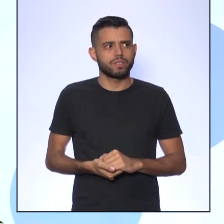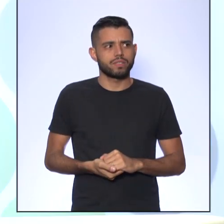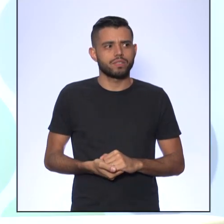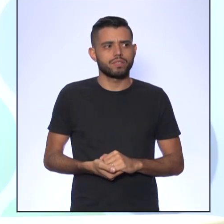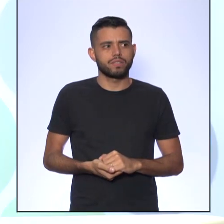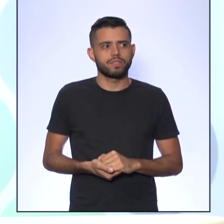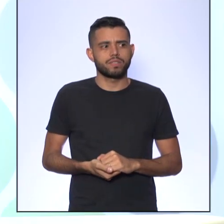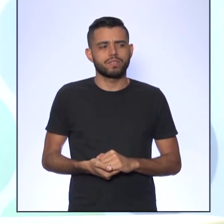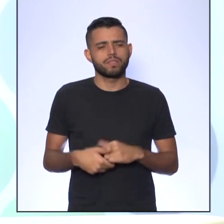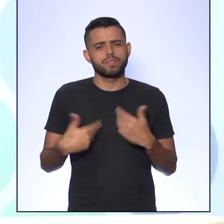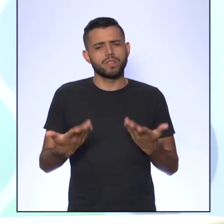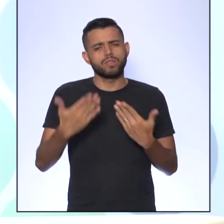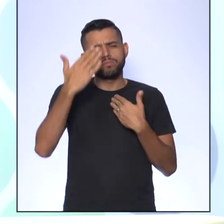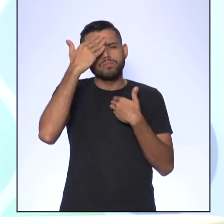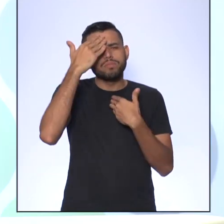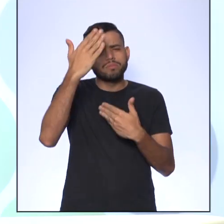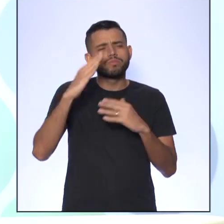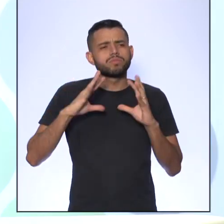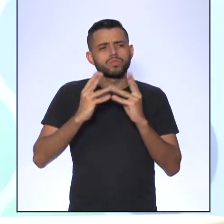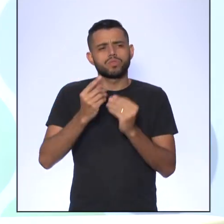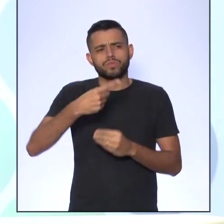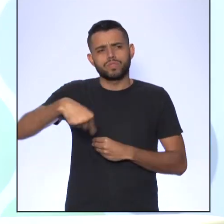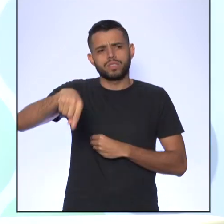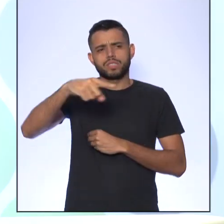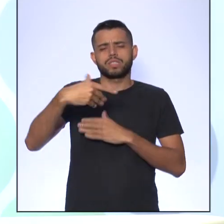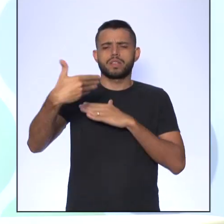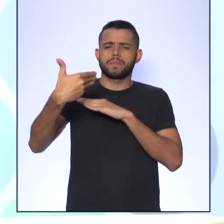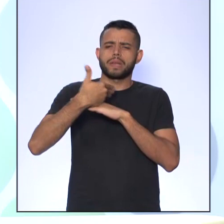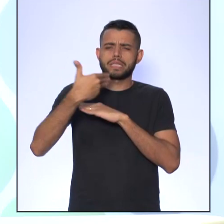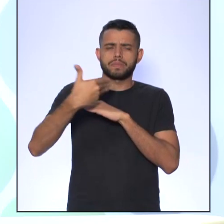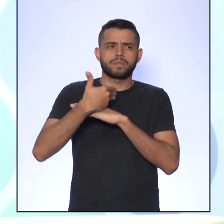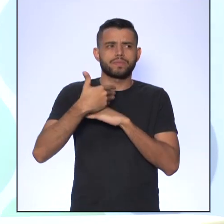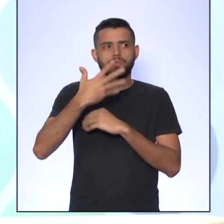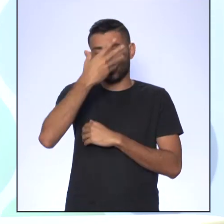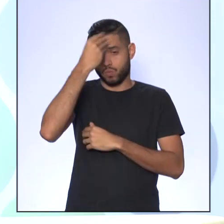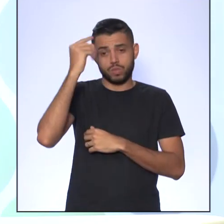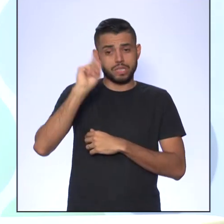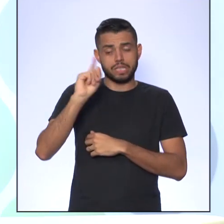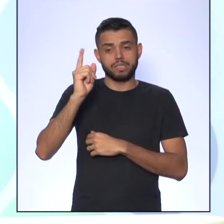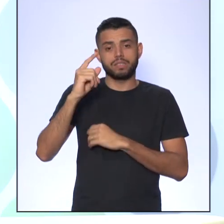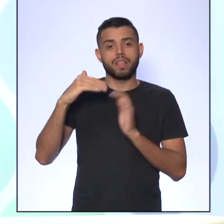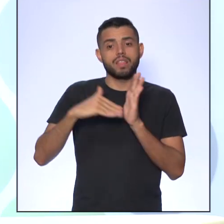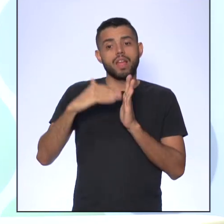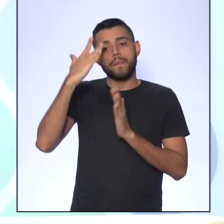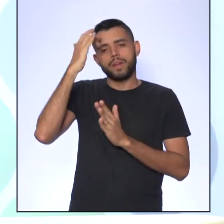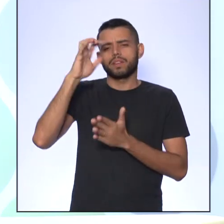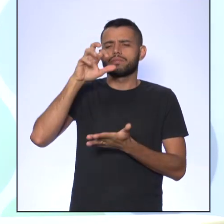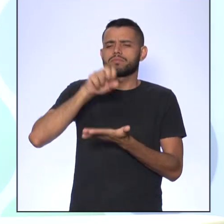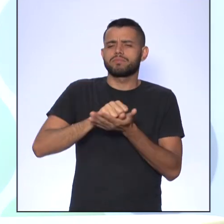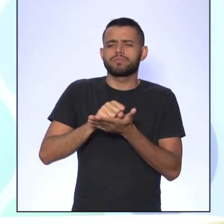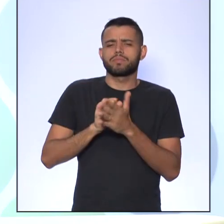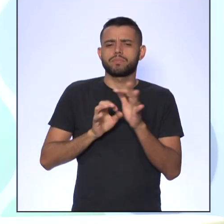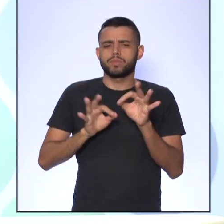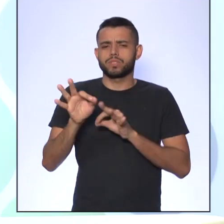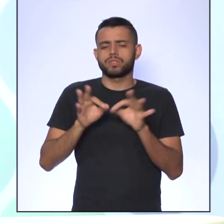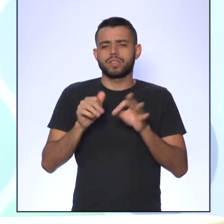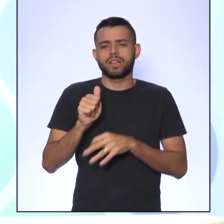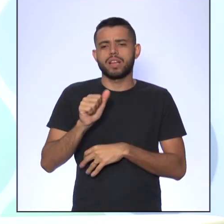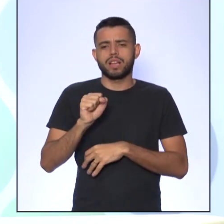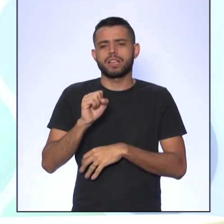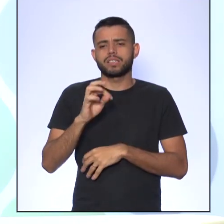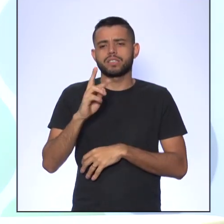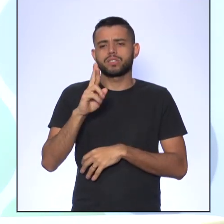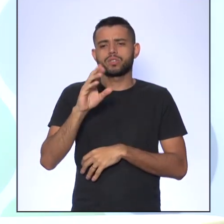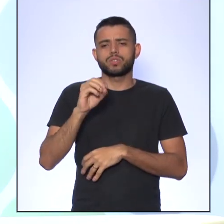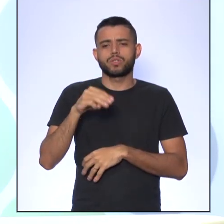gostaria de agradecer a todos a participação. Não esqueçam de fazer a inscrição até amanhã do projeto Astrominas,